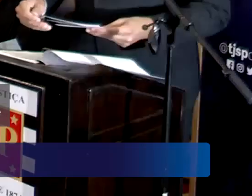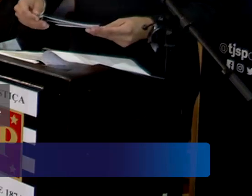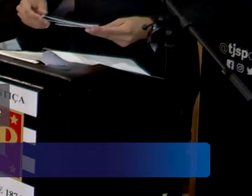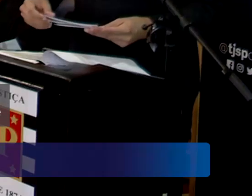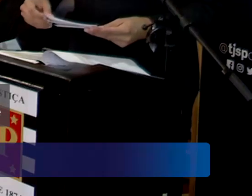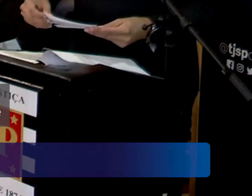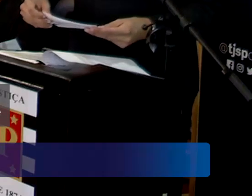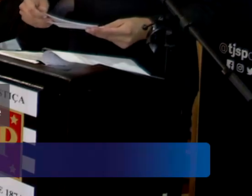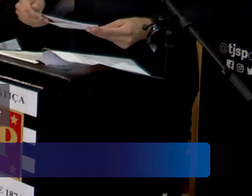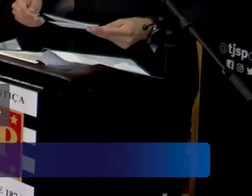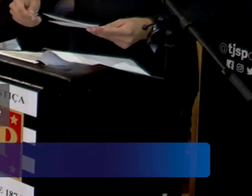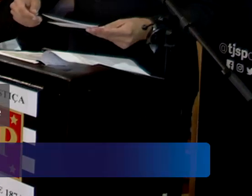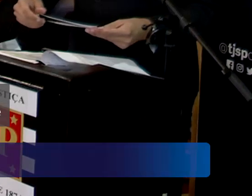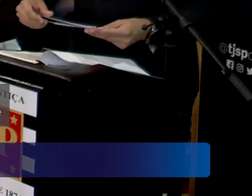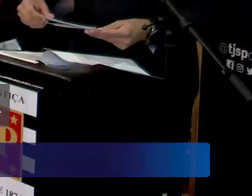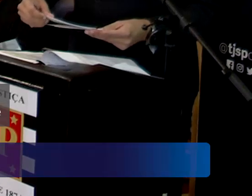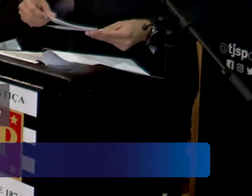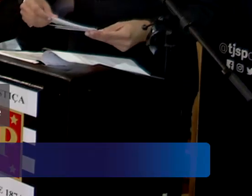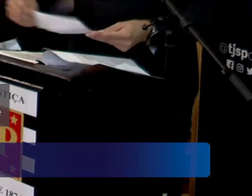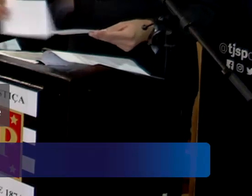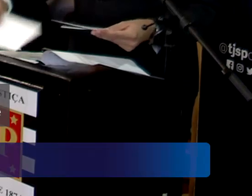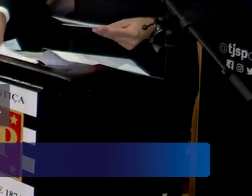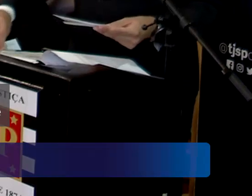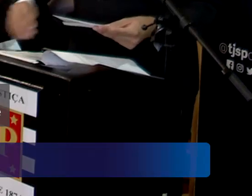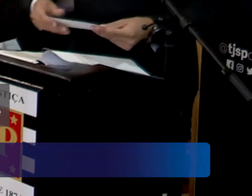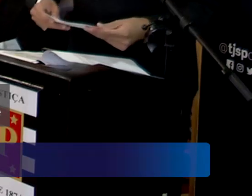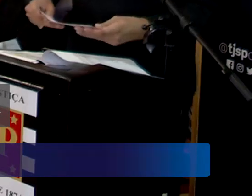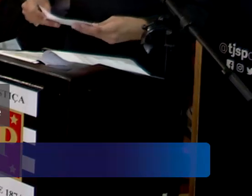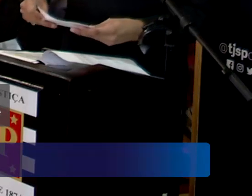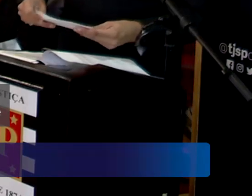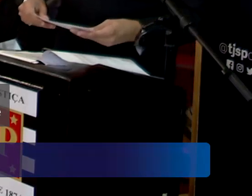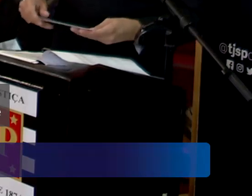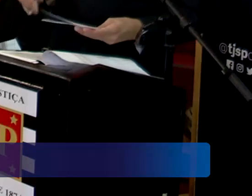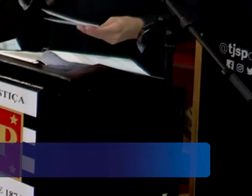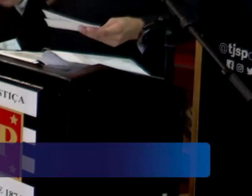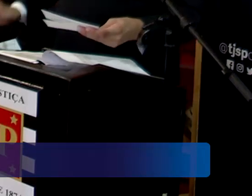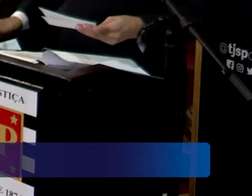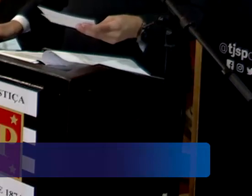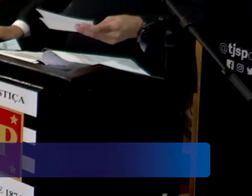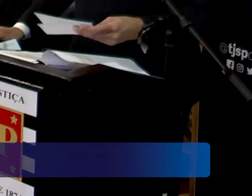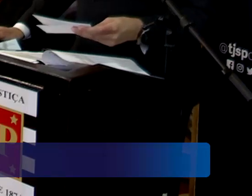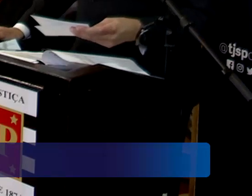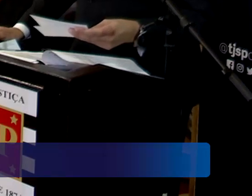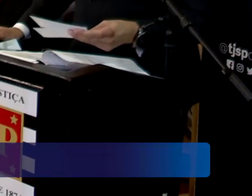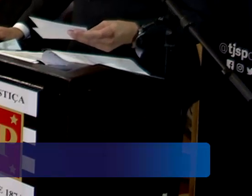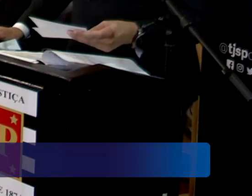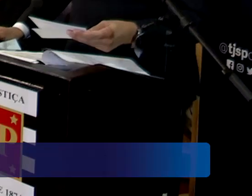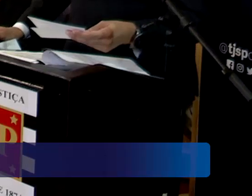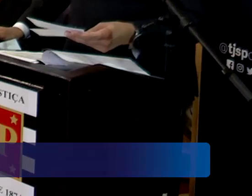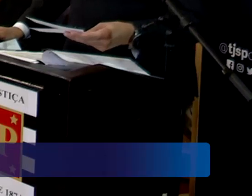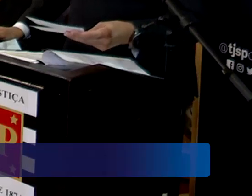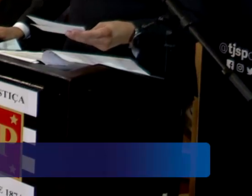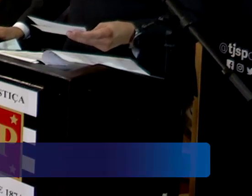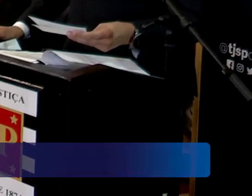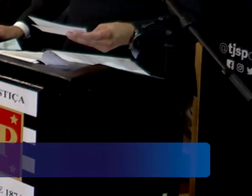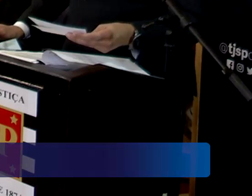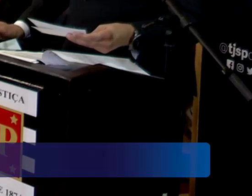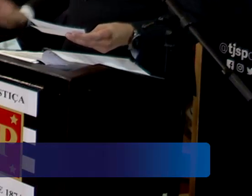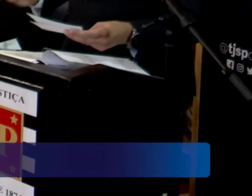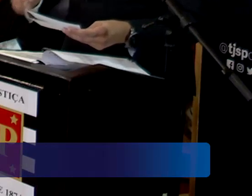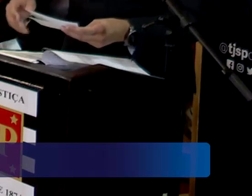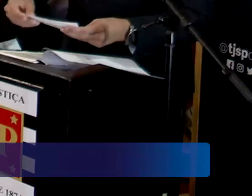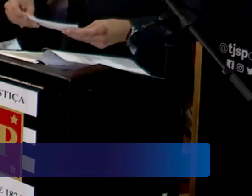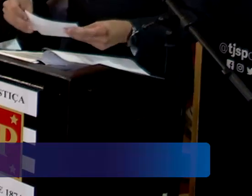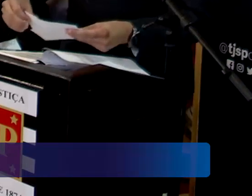Roberto Gouveia diretor da associação comercial de São Paulo representando o presidente Doutor Henrique Ávila Conselheiro do